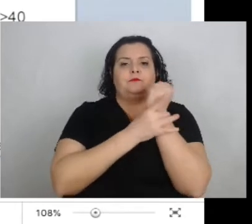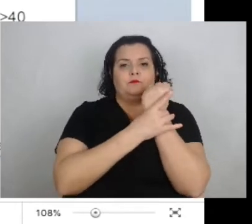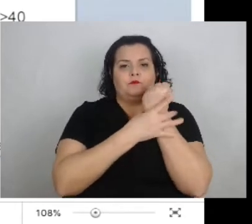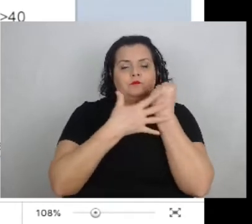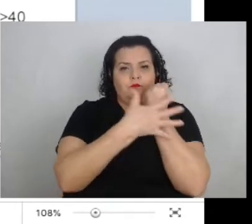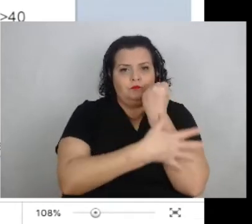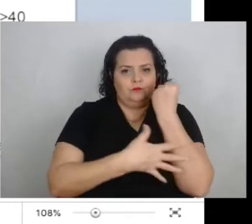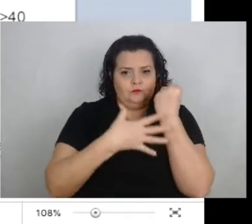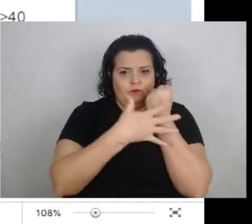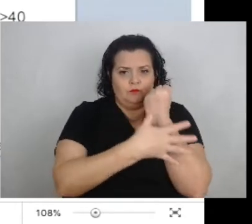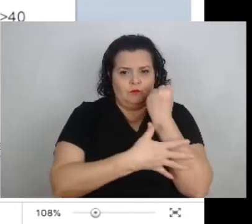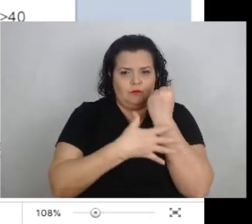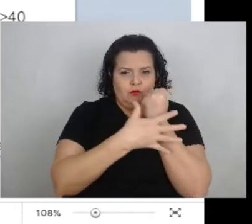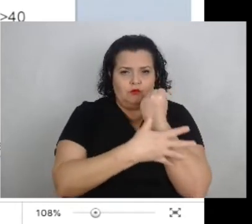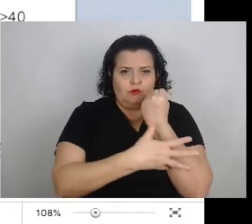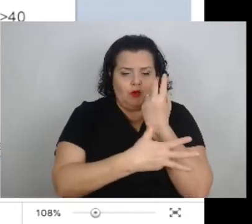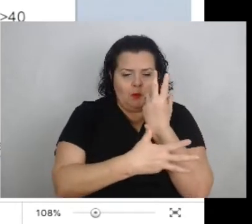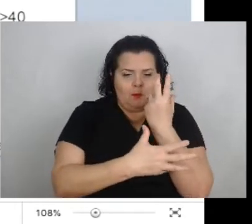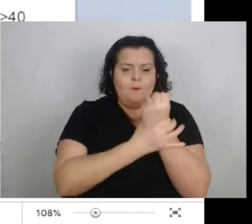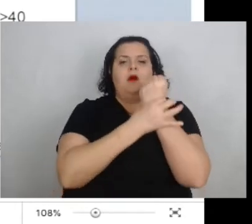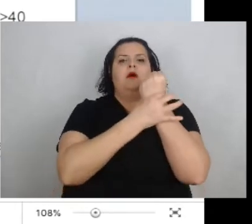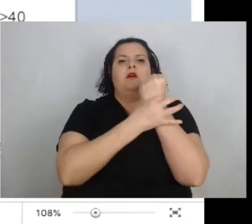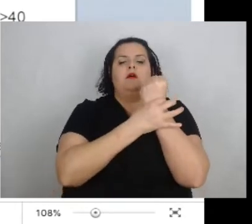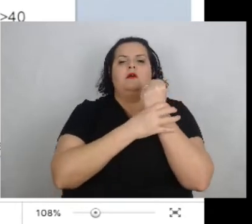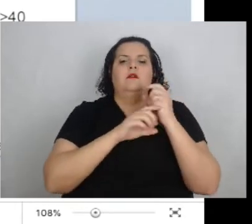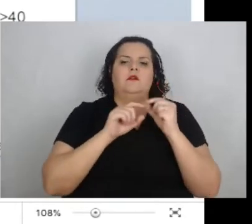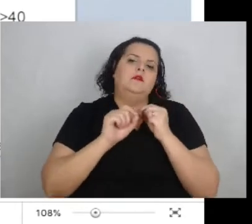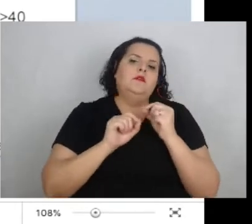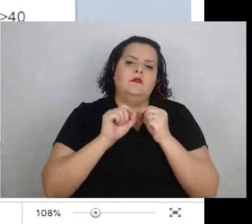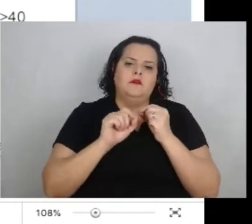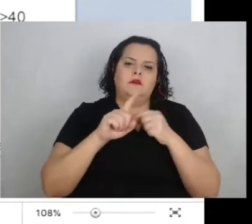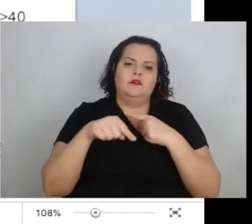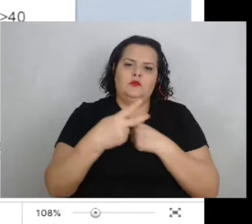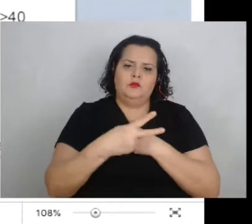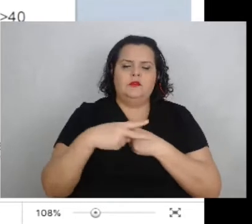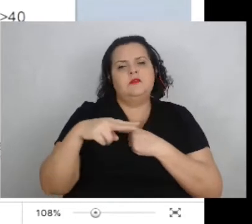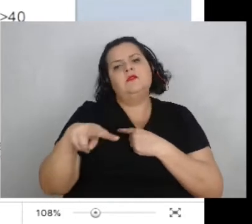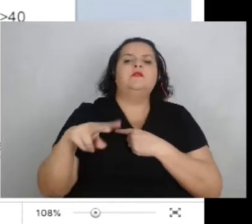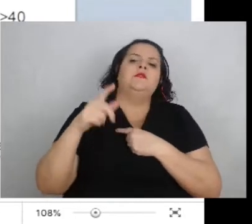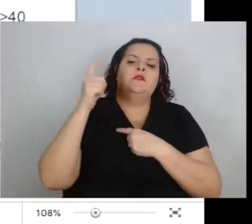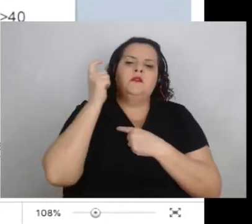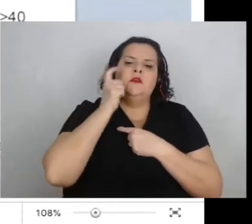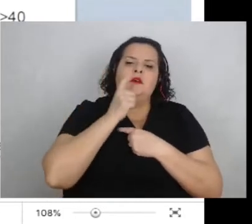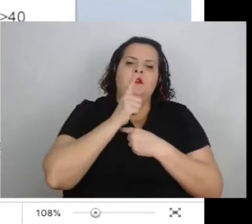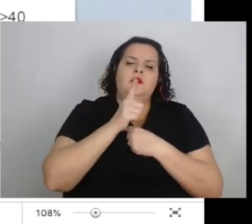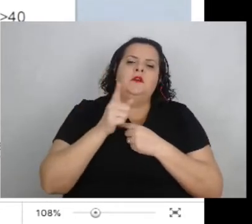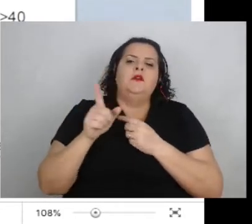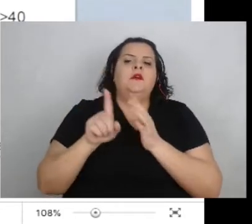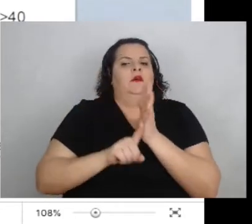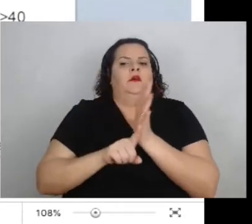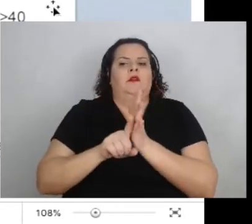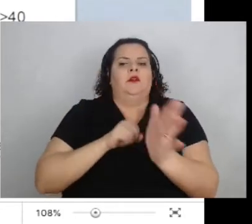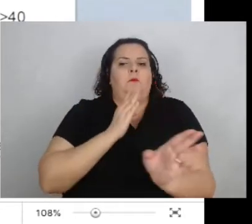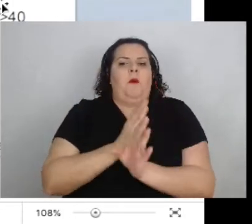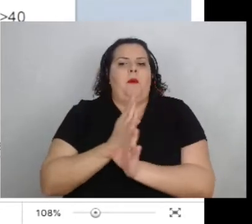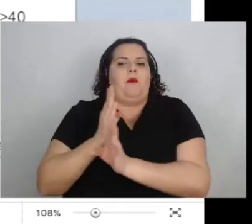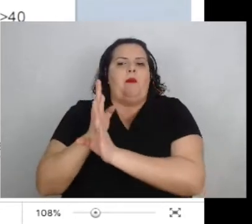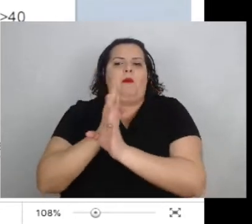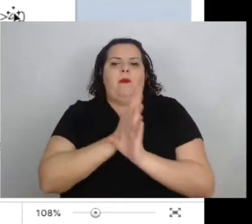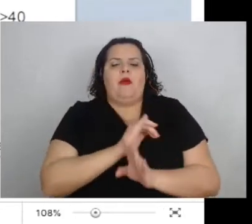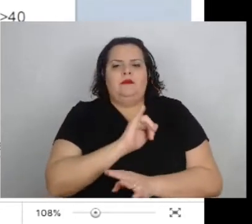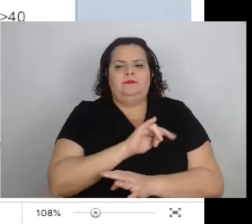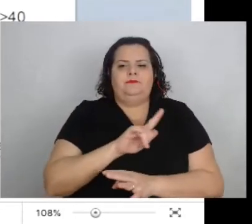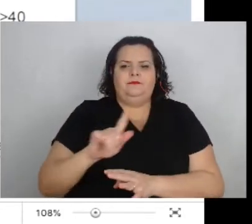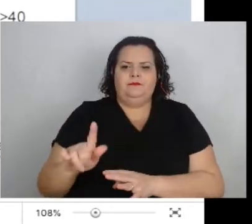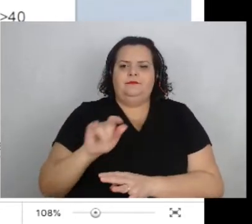com mais de 2 semanas, onde a gente vê já títulos de IgG no ELISA elevado, compatíveis com títulos